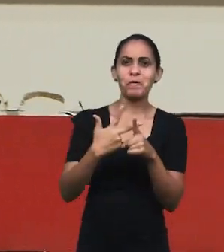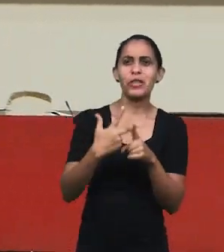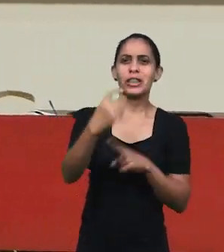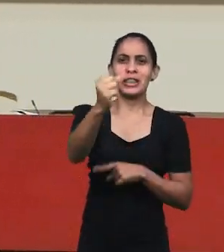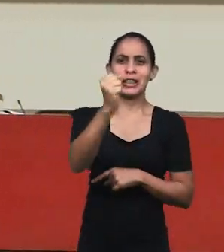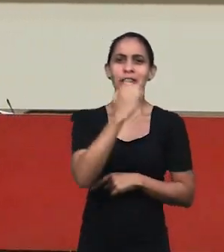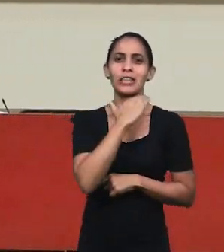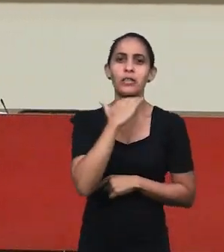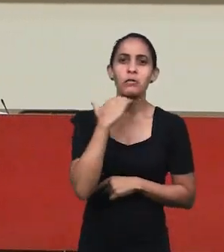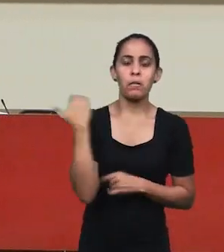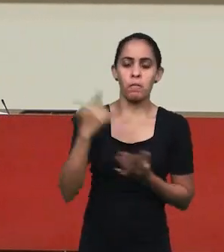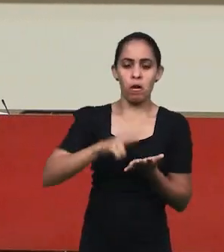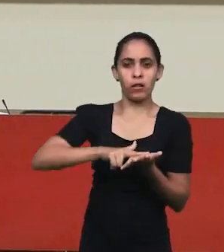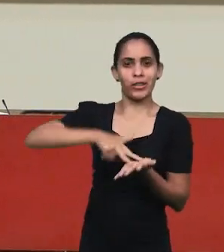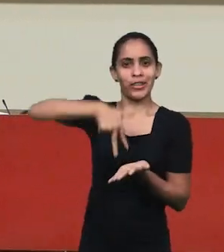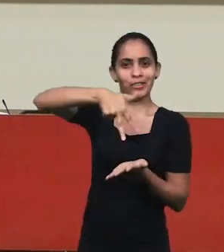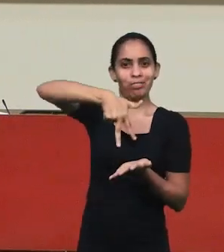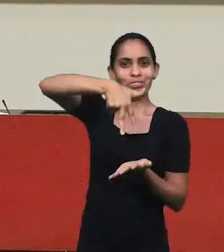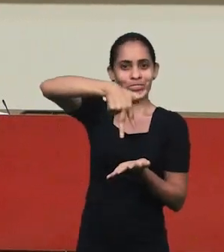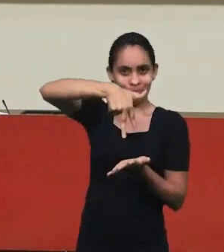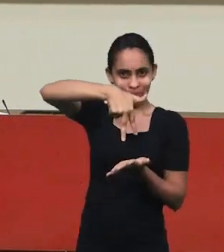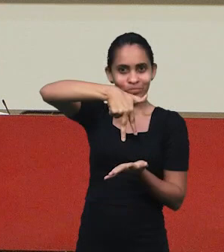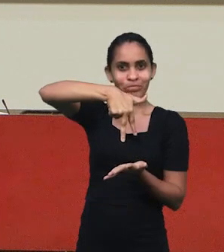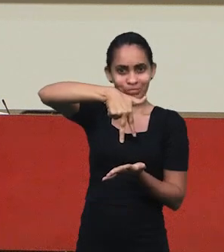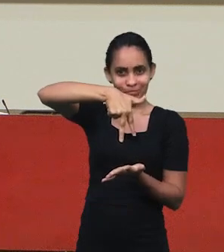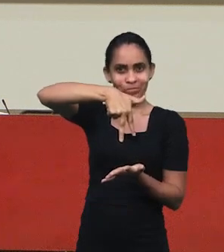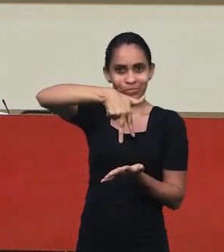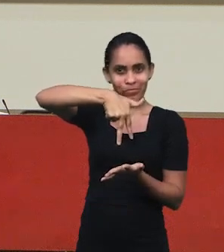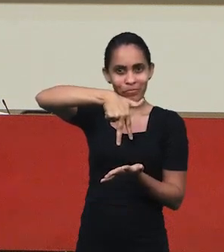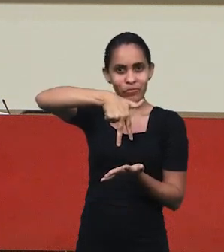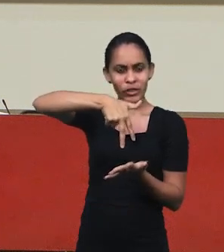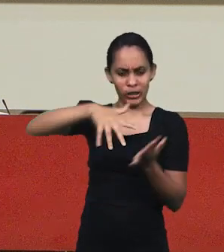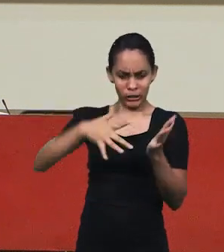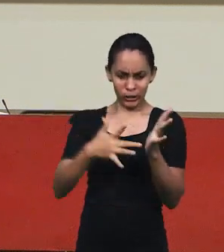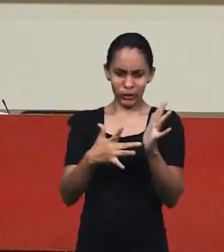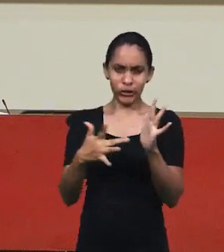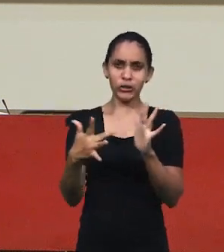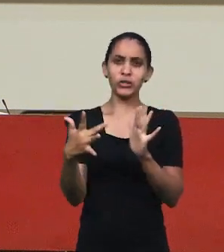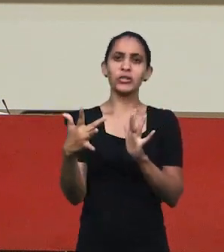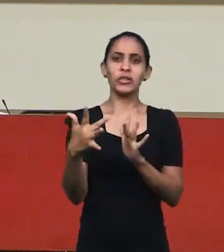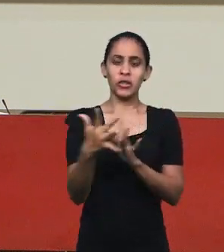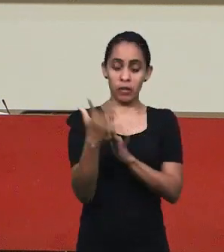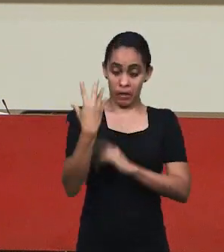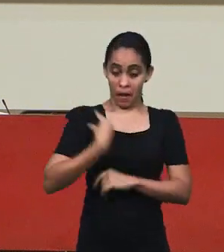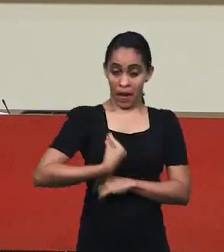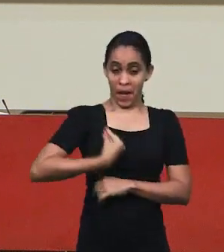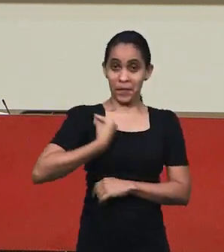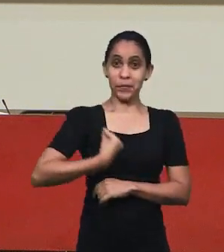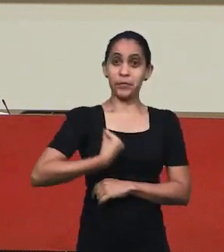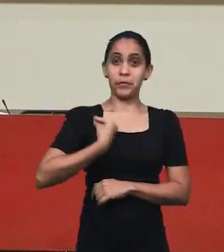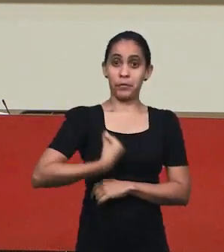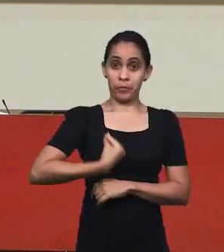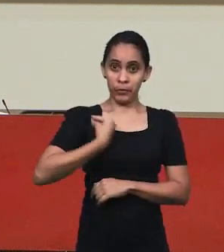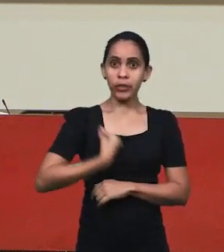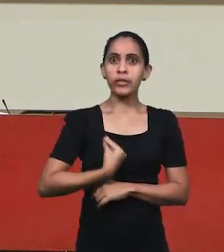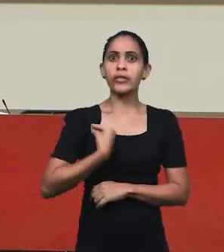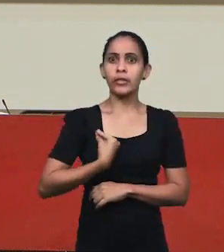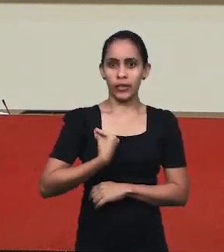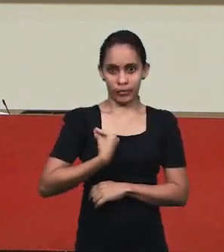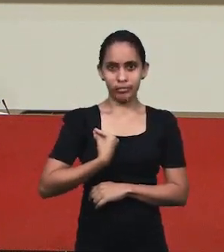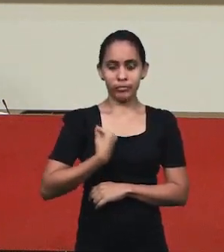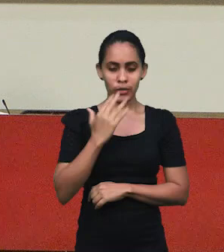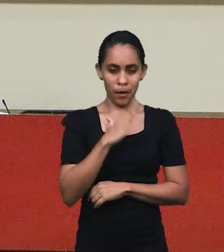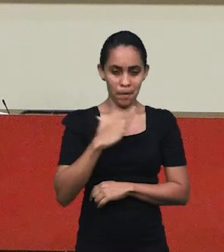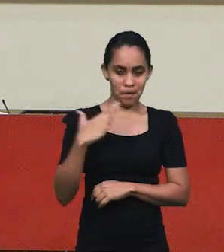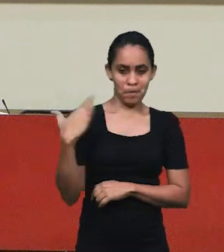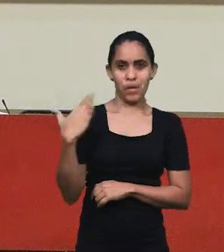morte. Ele vence o império das trevas. Ele pega na mão a chave da vida e da morte, e pega a